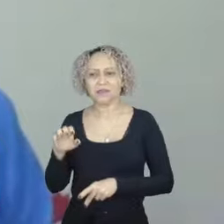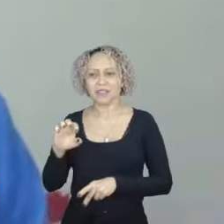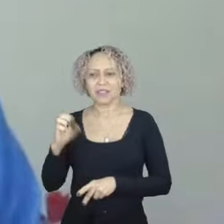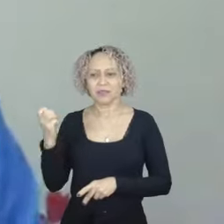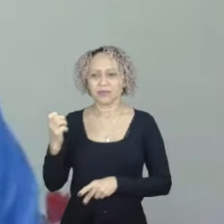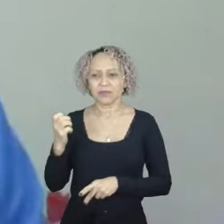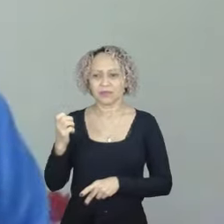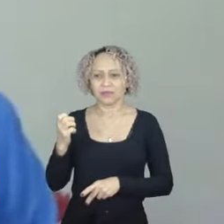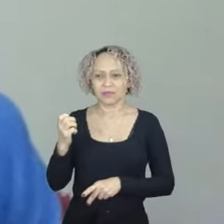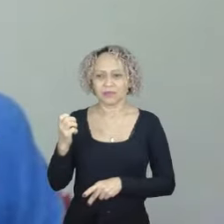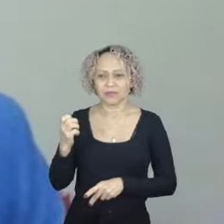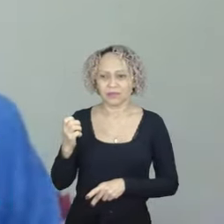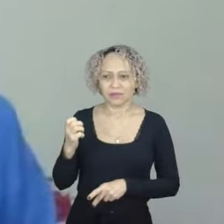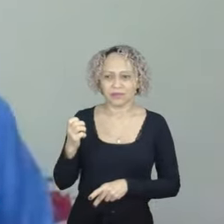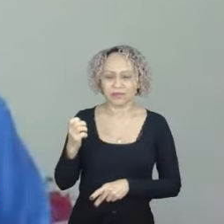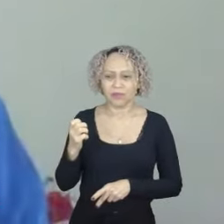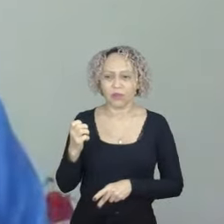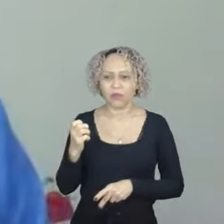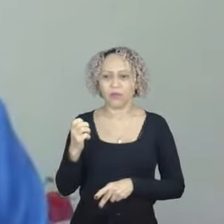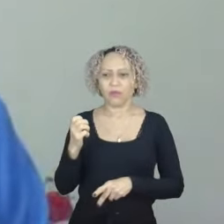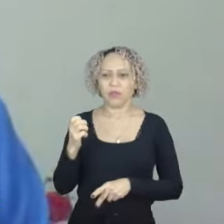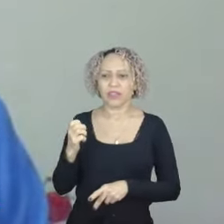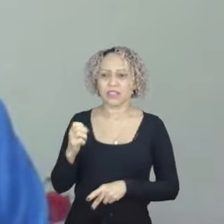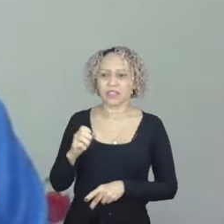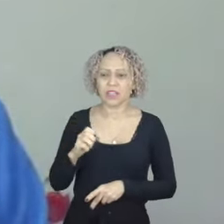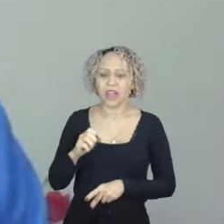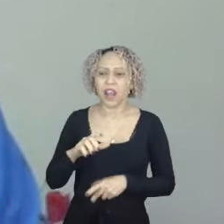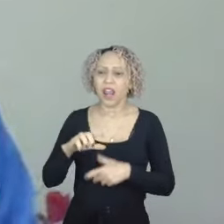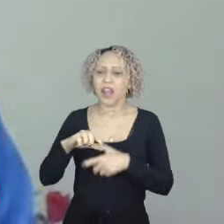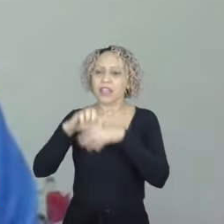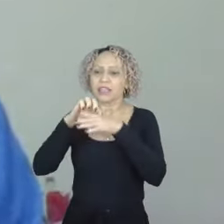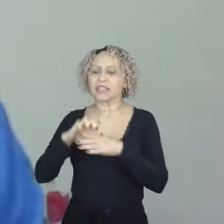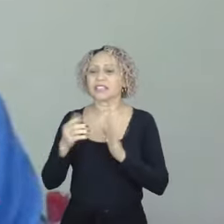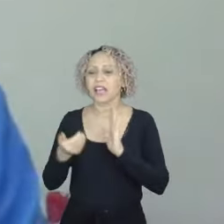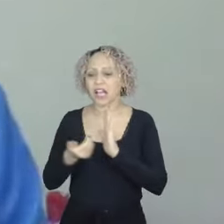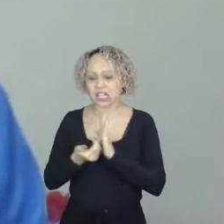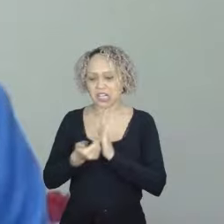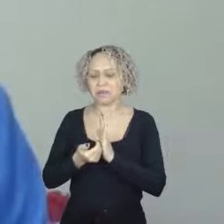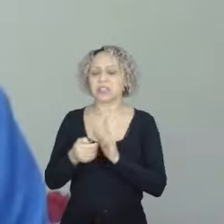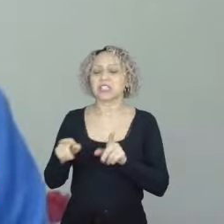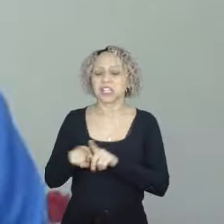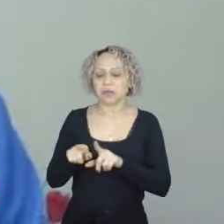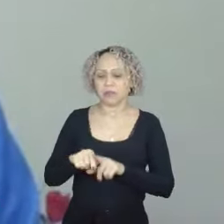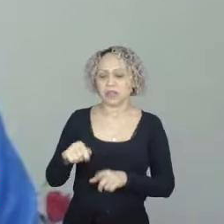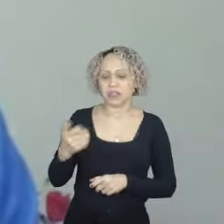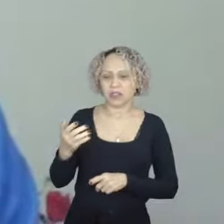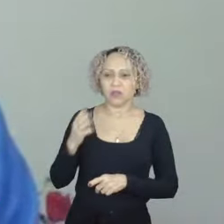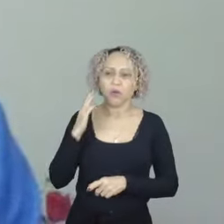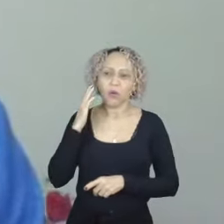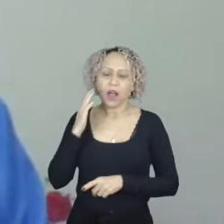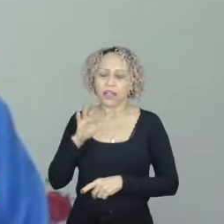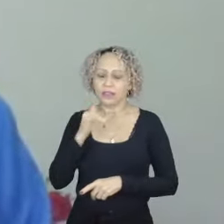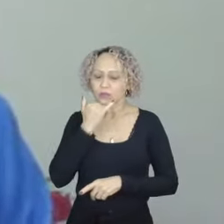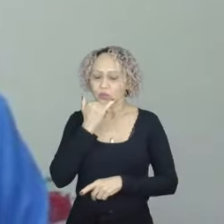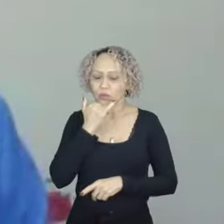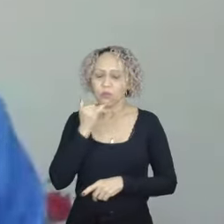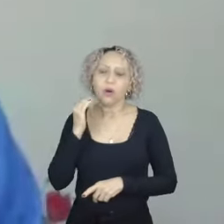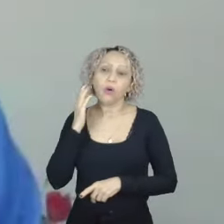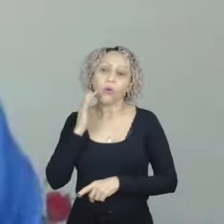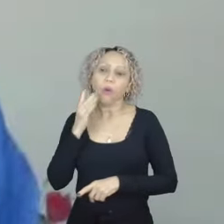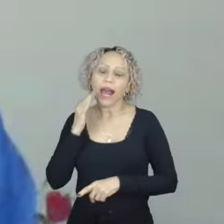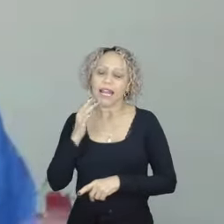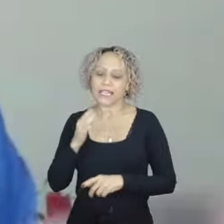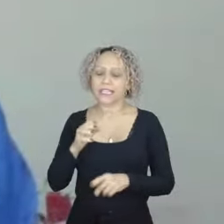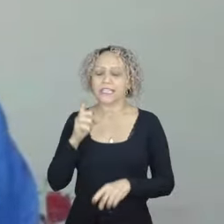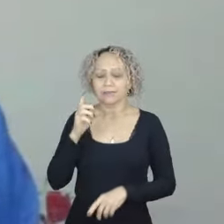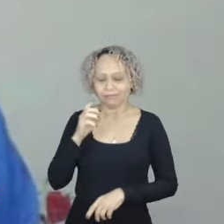são aquilo que parte do movimento chama de afroconveniência, né? Agora que tem direito, eu viro negro. Antes ninguém queria ser. Eu penso